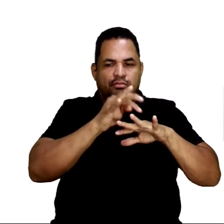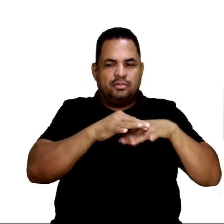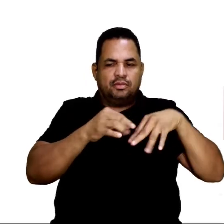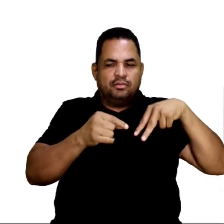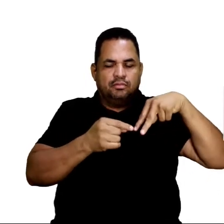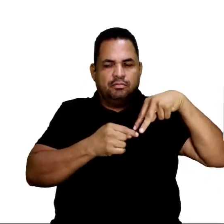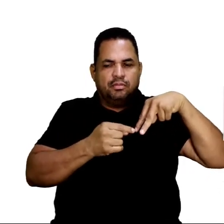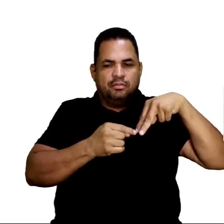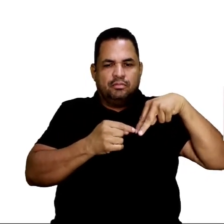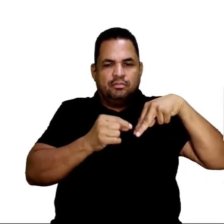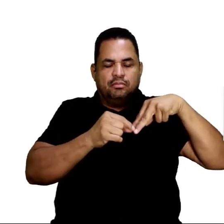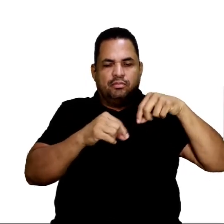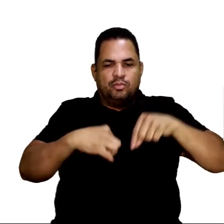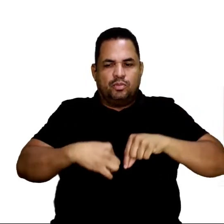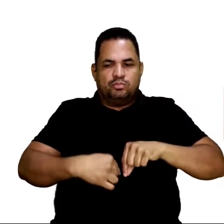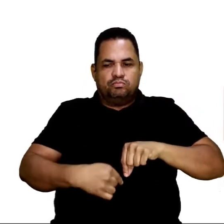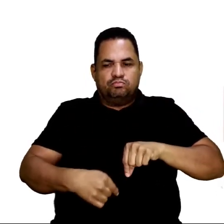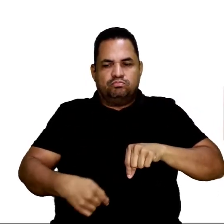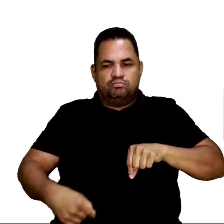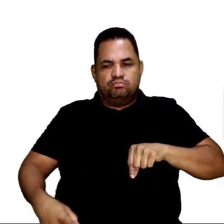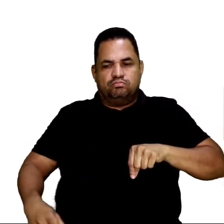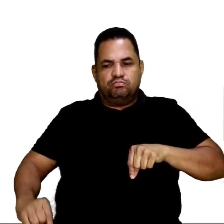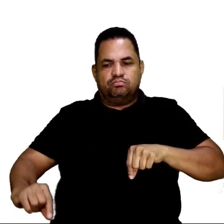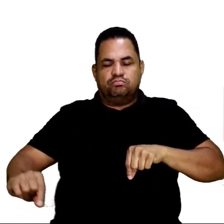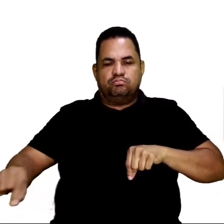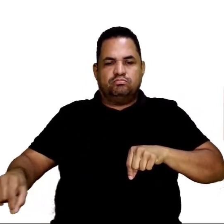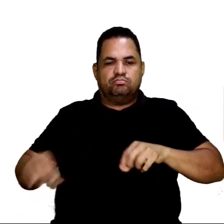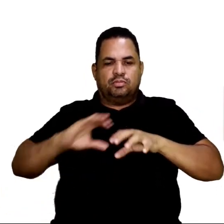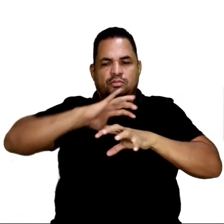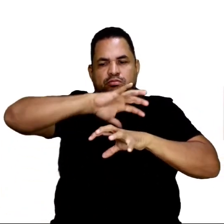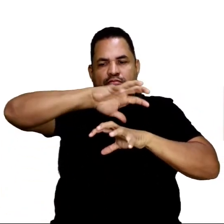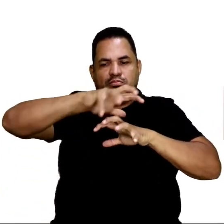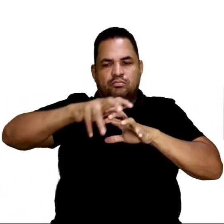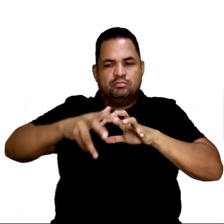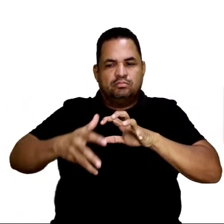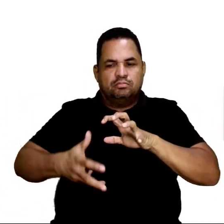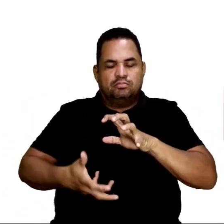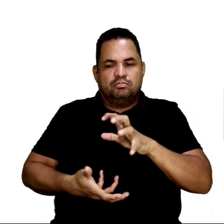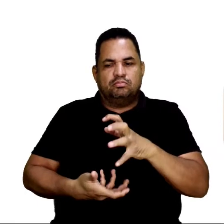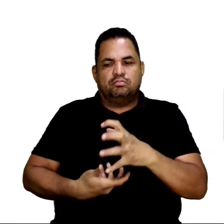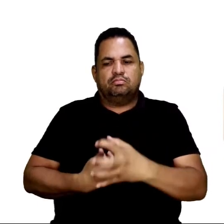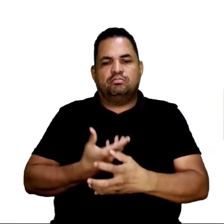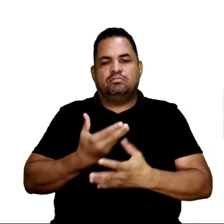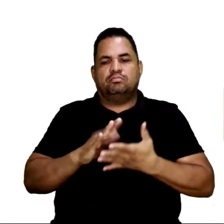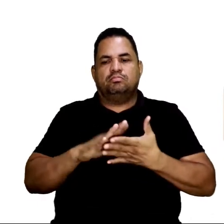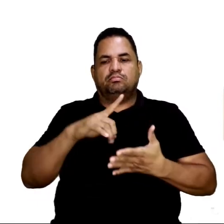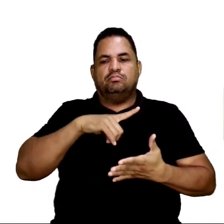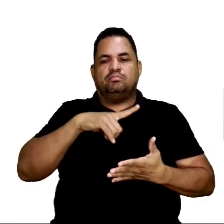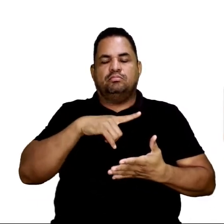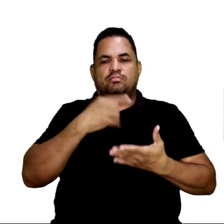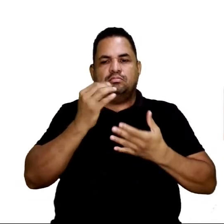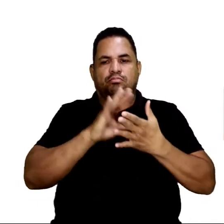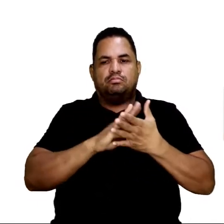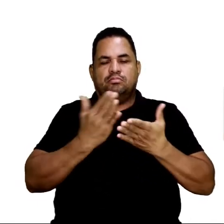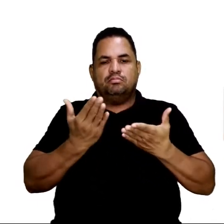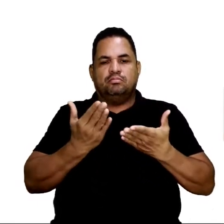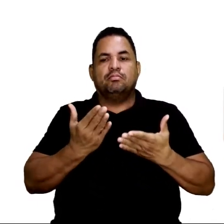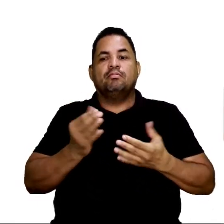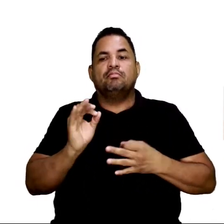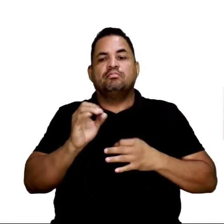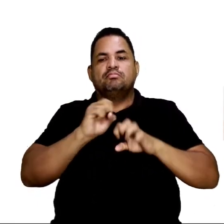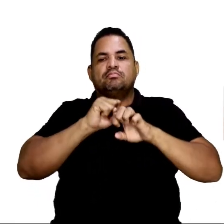o cordão umbilical, e aí você tem a placenta ali ligada e o cordão umbilical, onde você já tem ali os indícios do